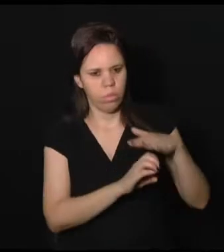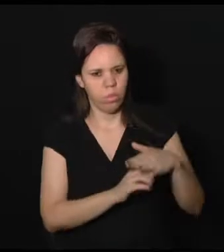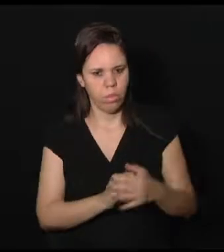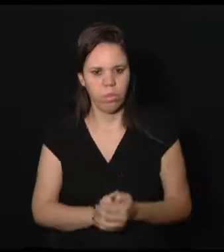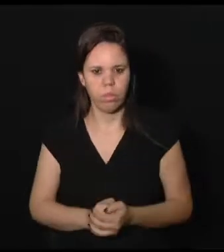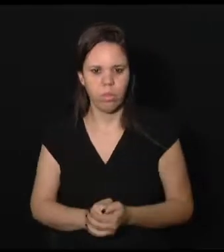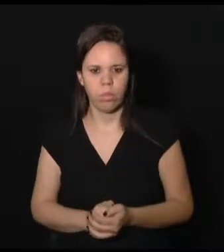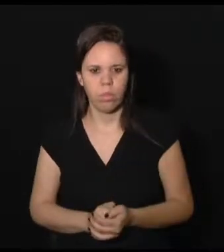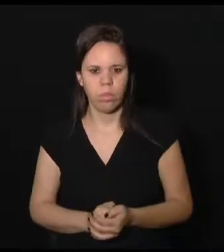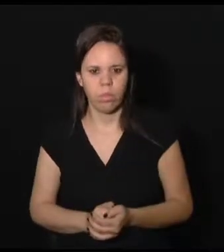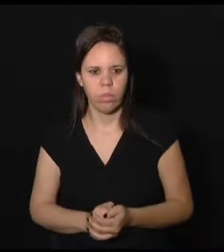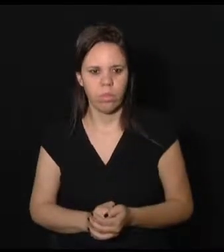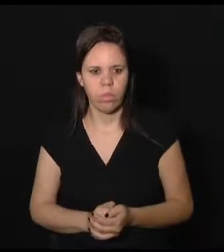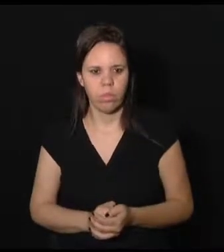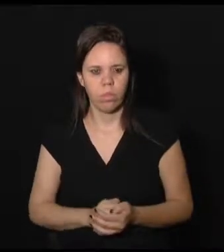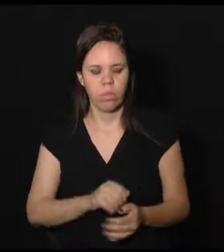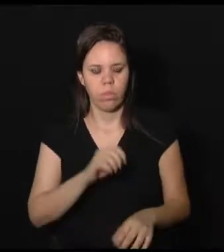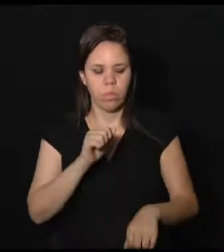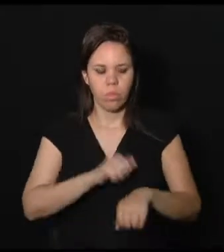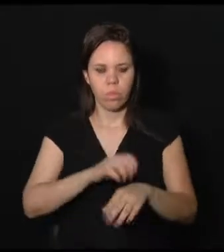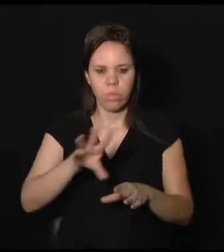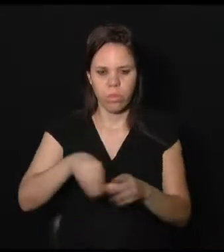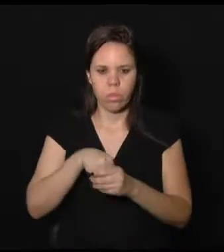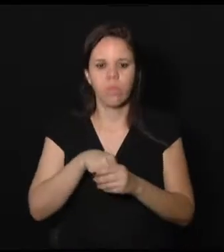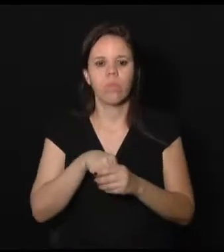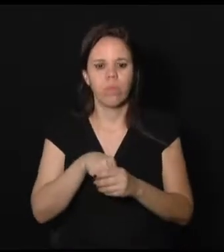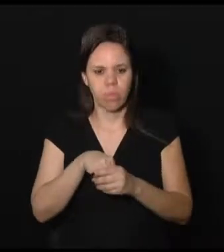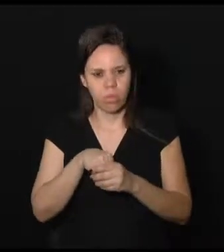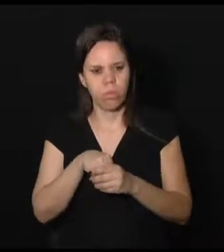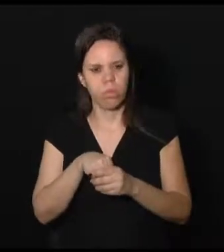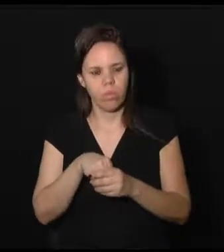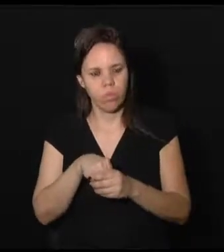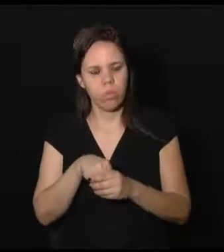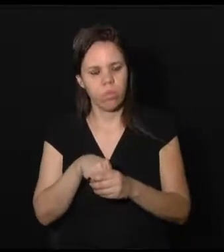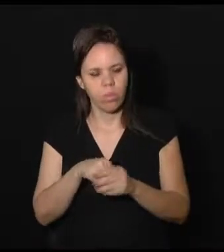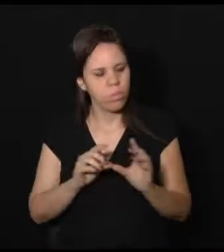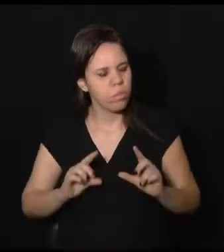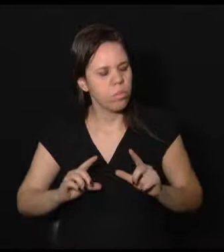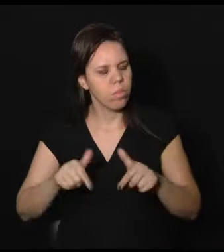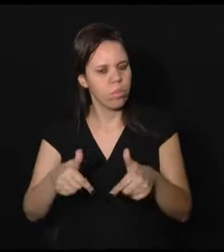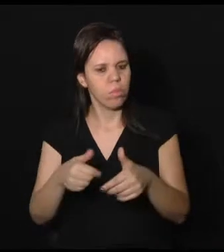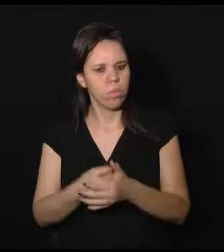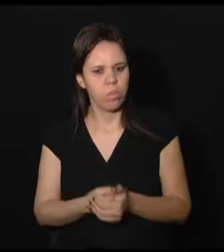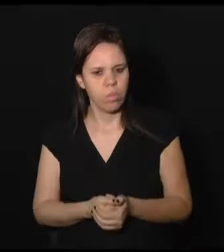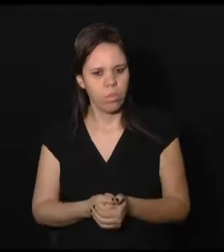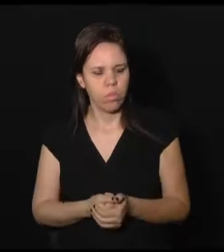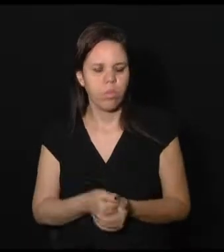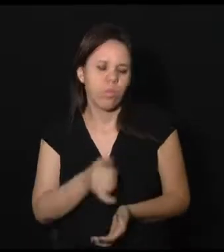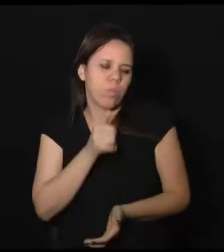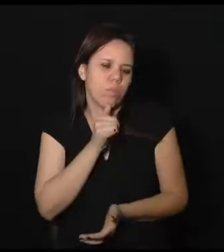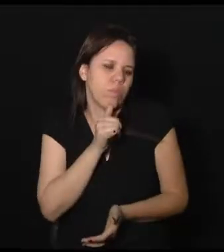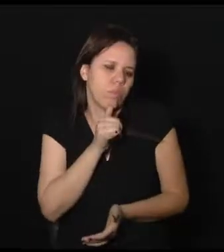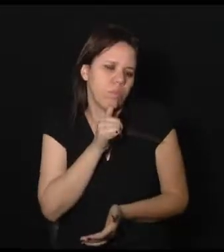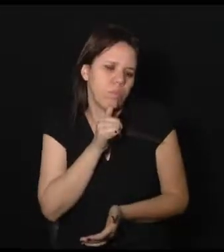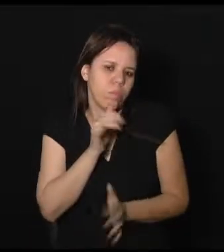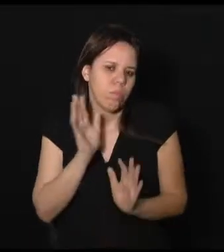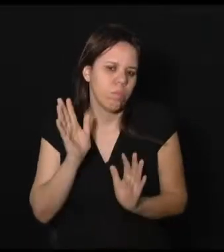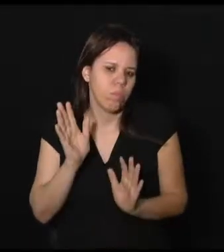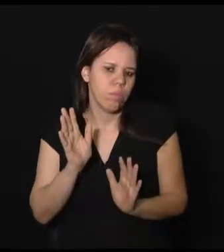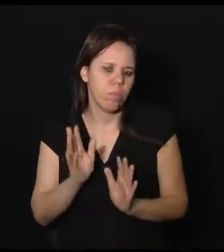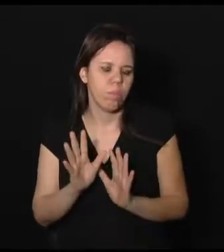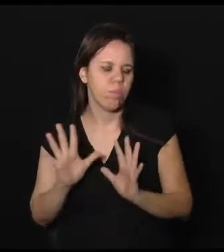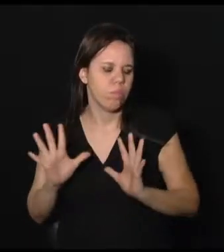gente materializou algumas dessas ações, né? Como, por exemplo,